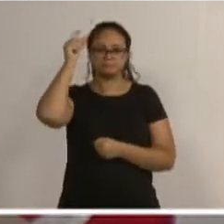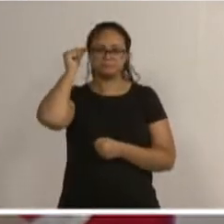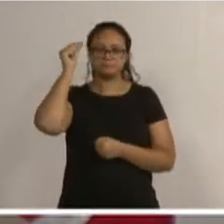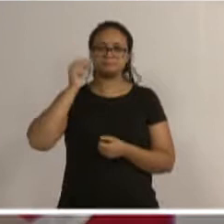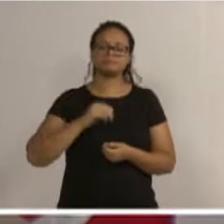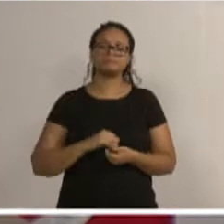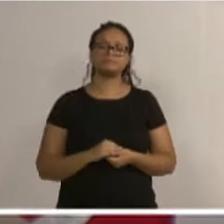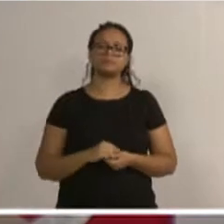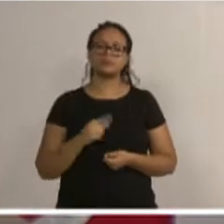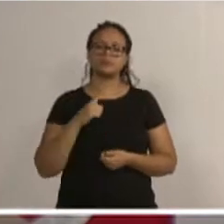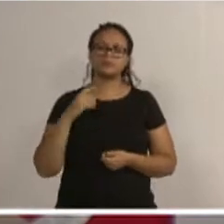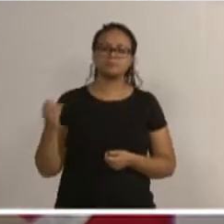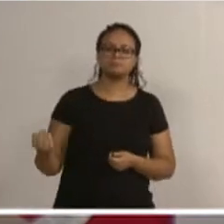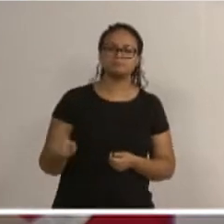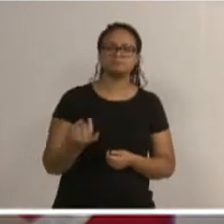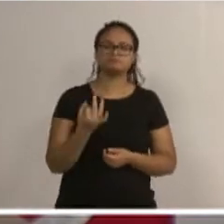atribuição